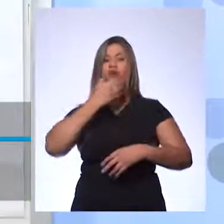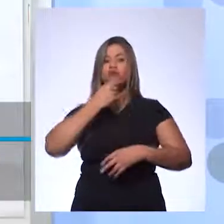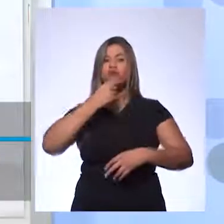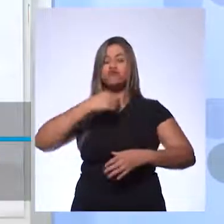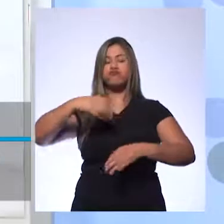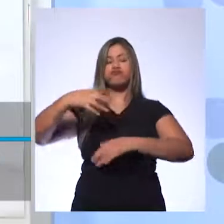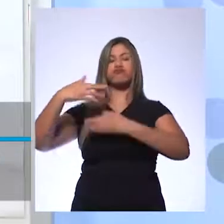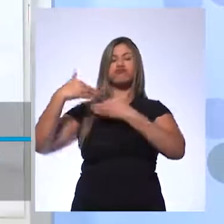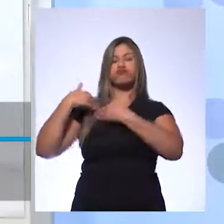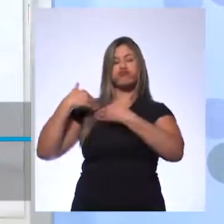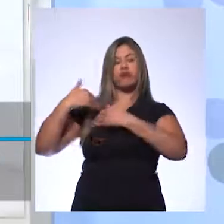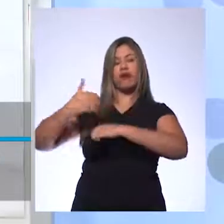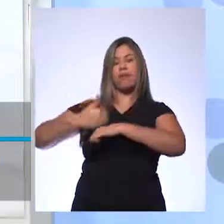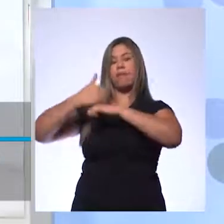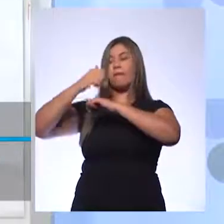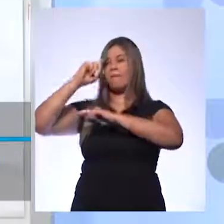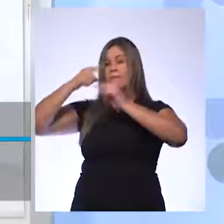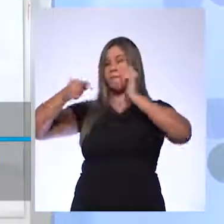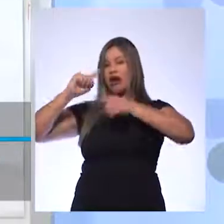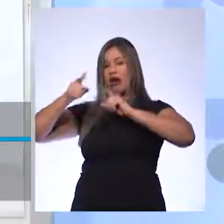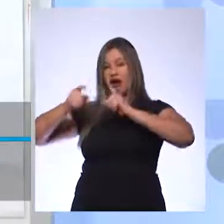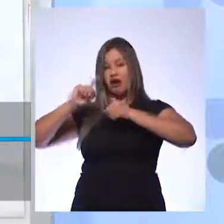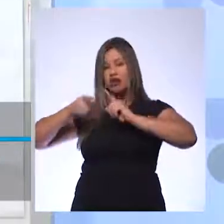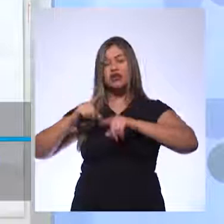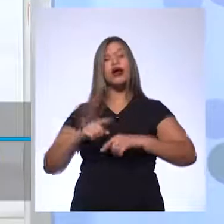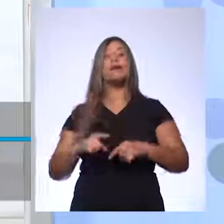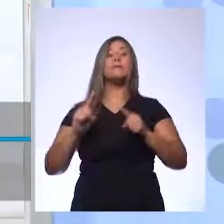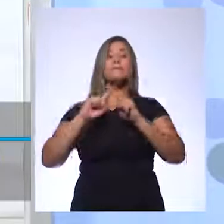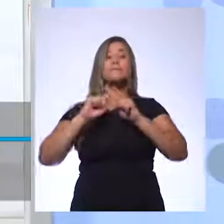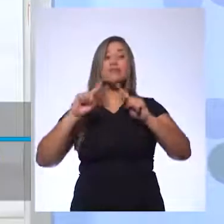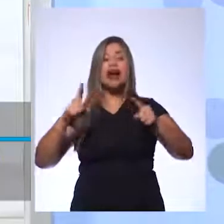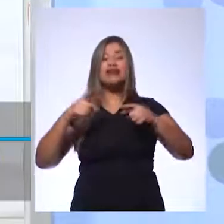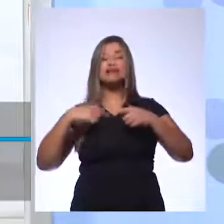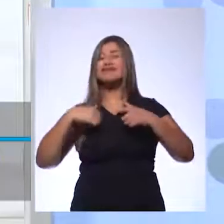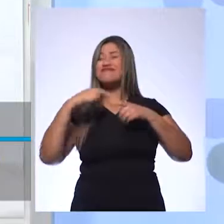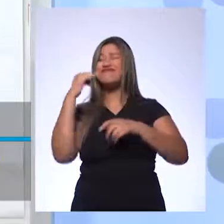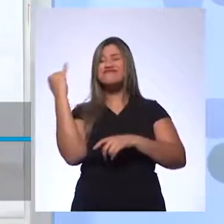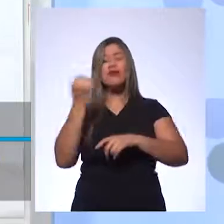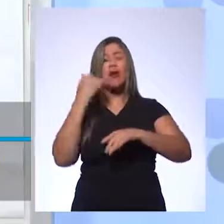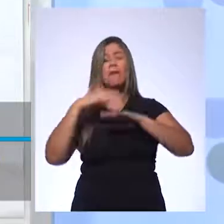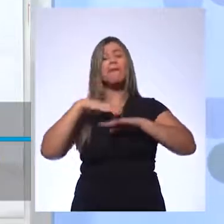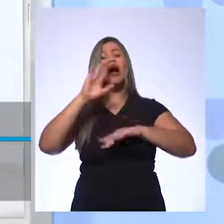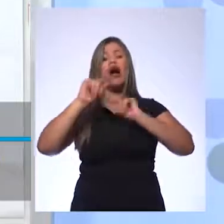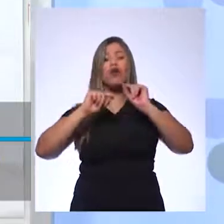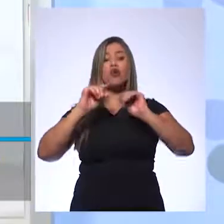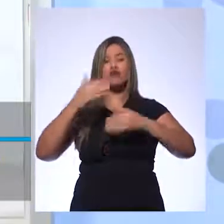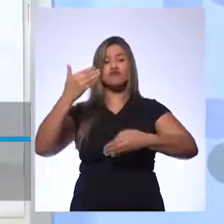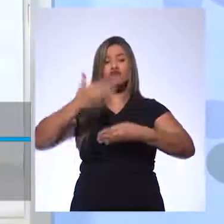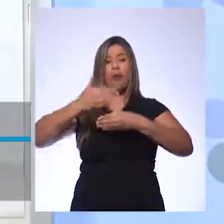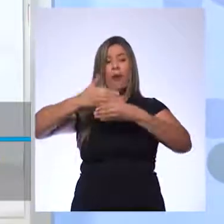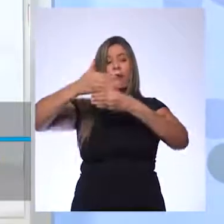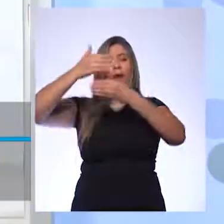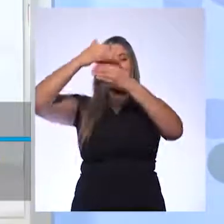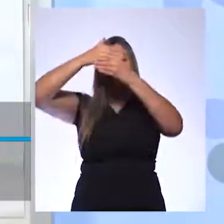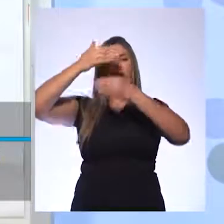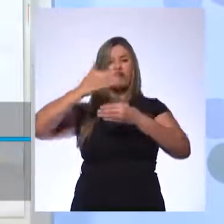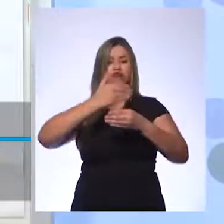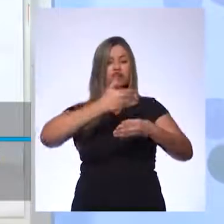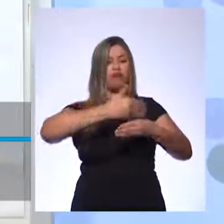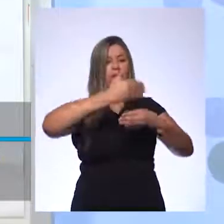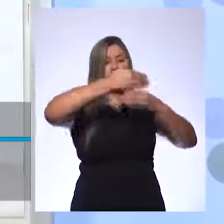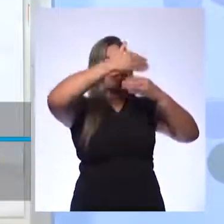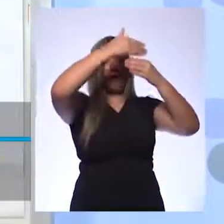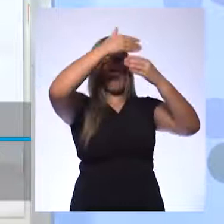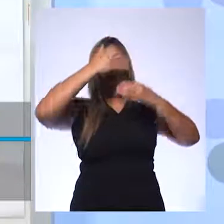Mas o que eu quero frisar aqui é a questão da muraliza São dos e o senhor dos eles começaram a ser humorados